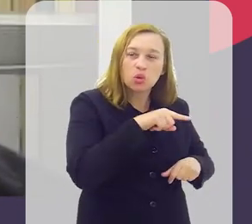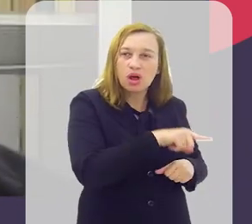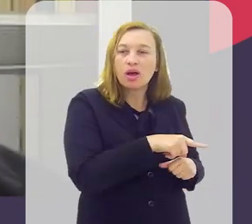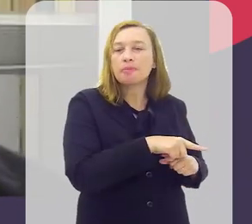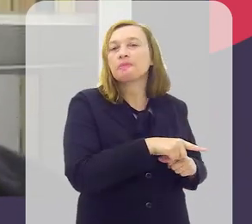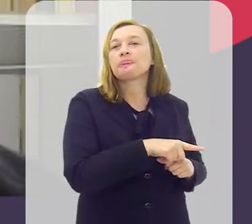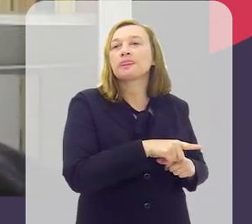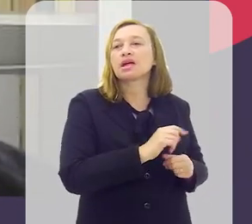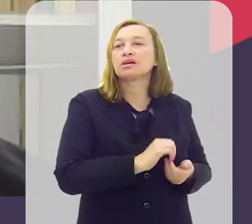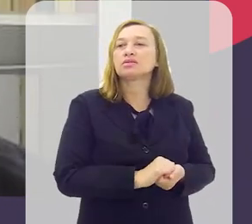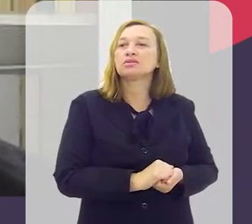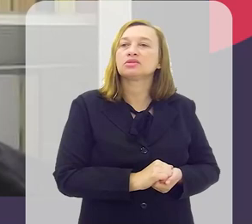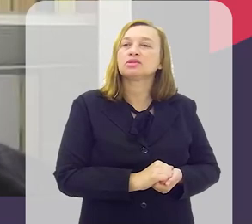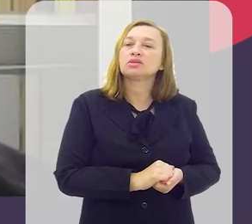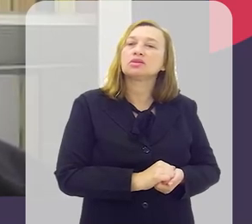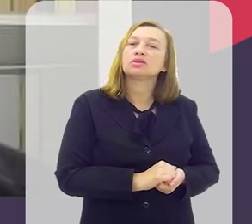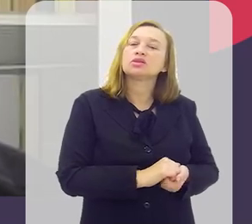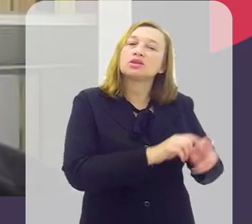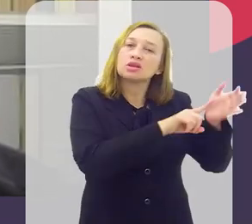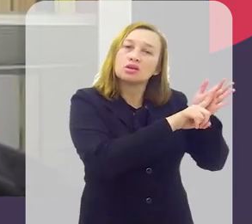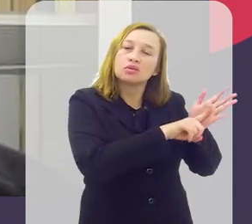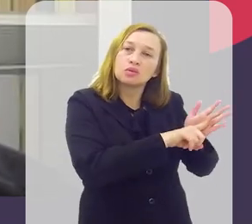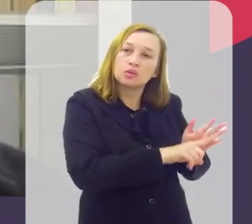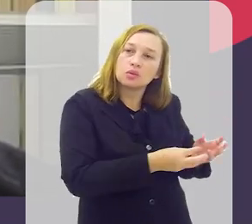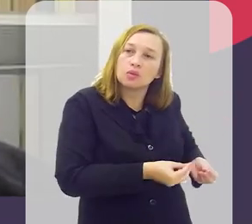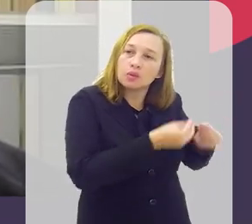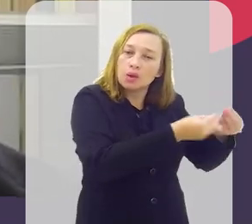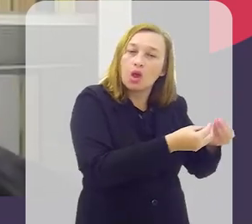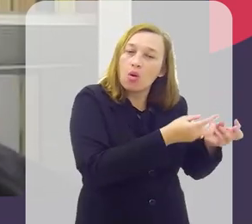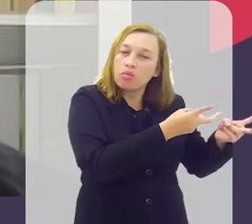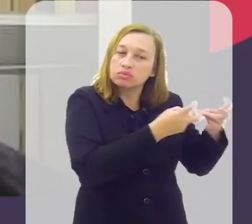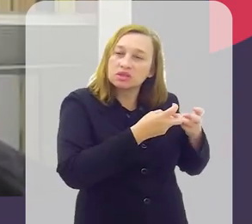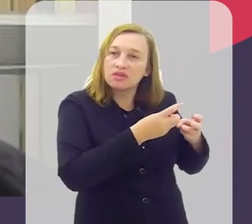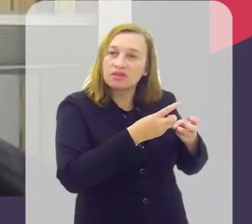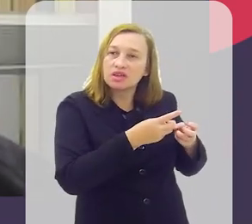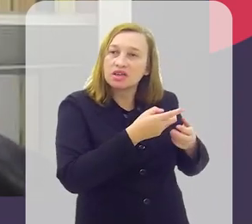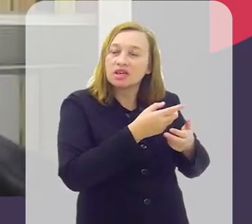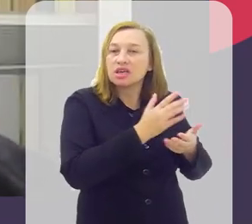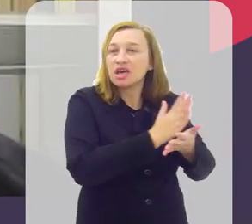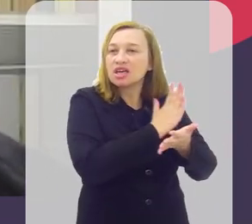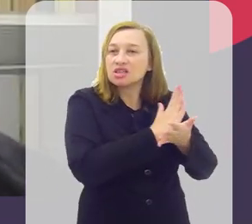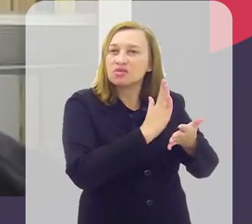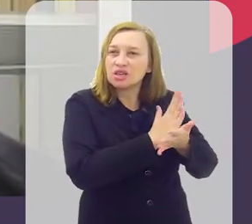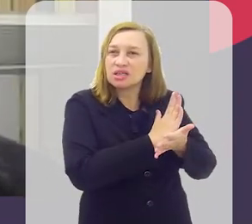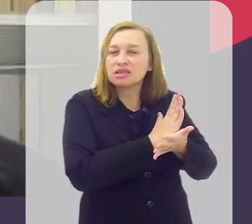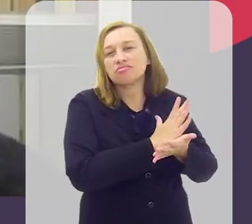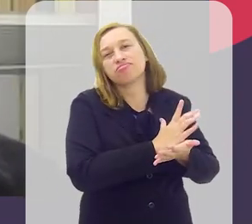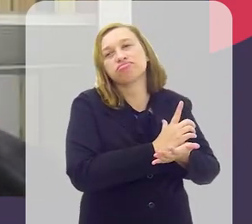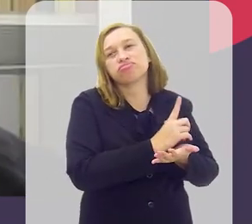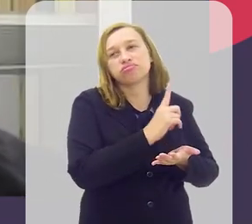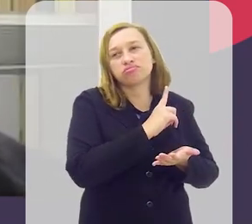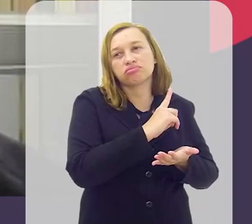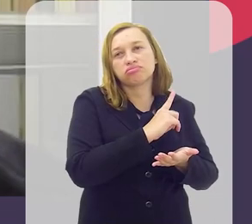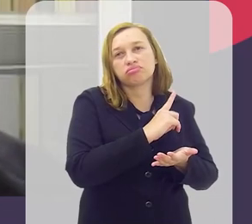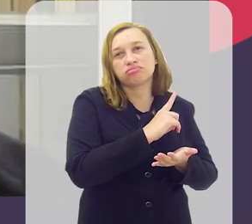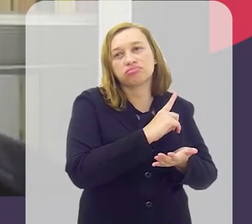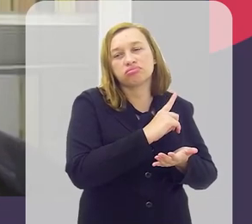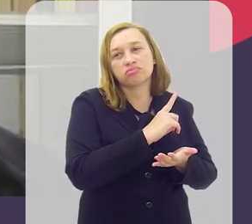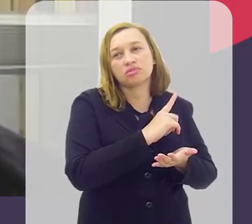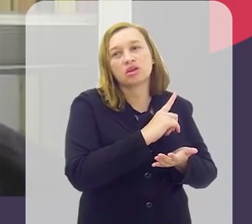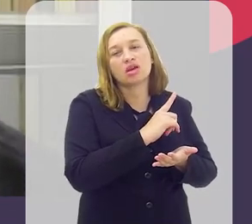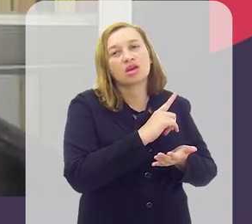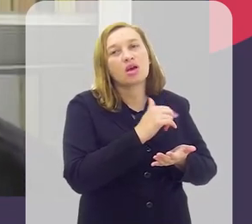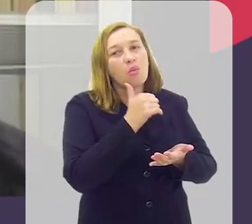reunidos, ia ali passando o formulário, né? Mas eu notei que muitas vezes existiam algumas